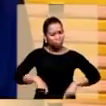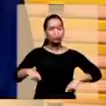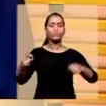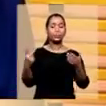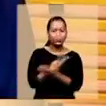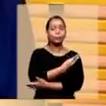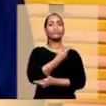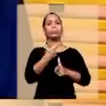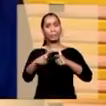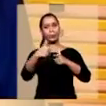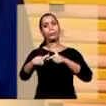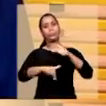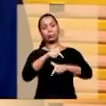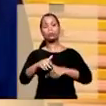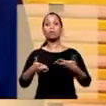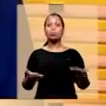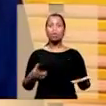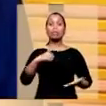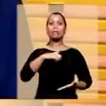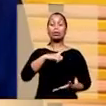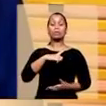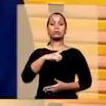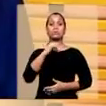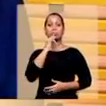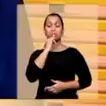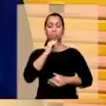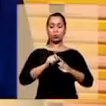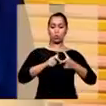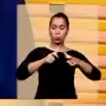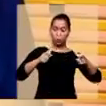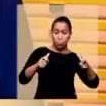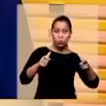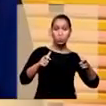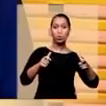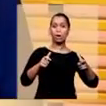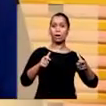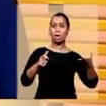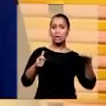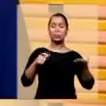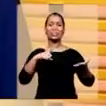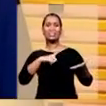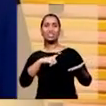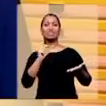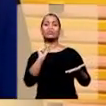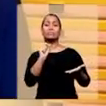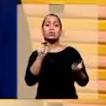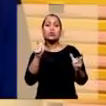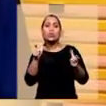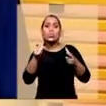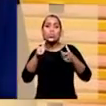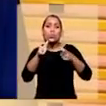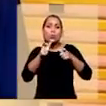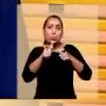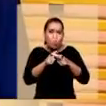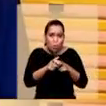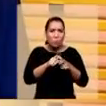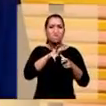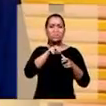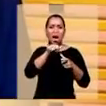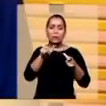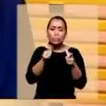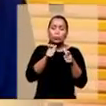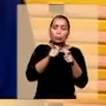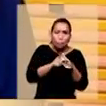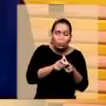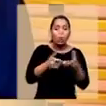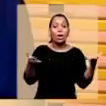afetadas, né? E quando tem o aumento, também agora teve um enxugamento muito grande das